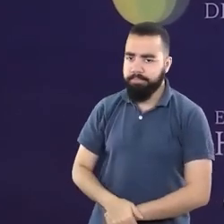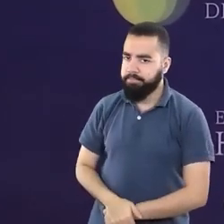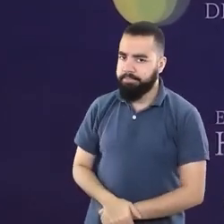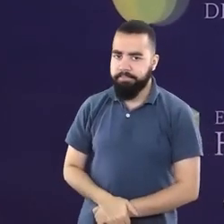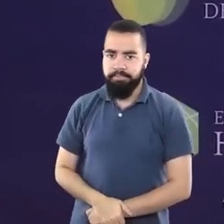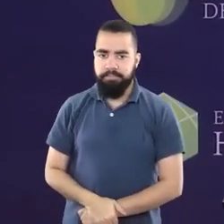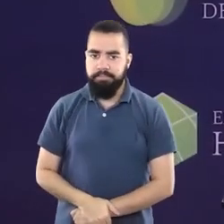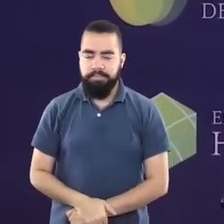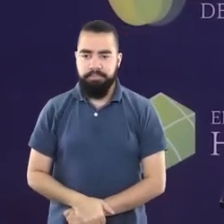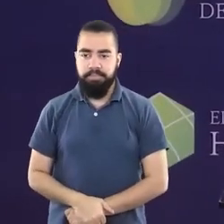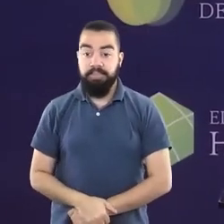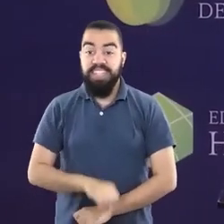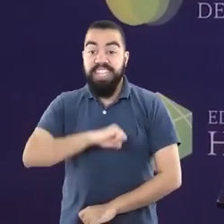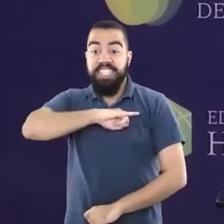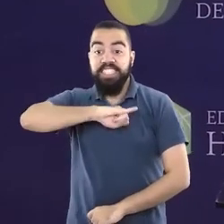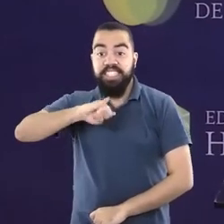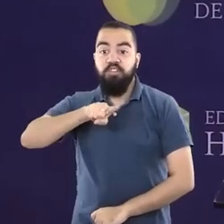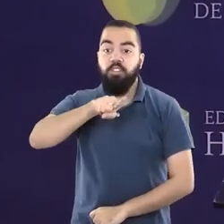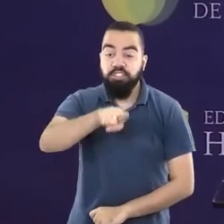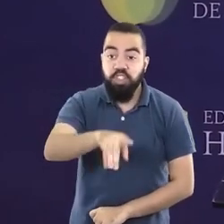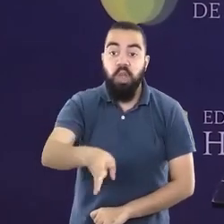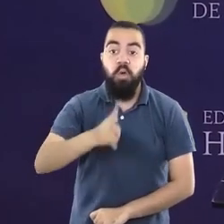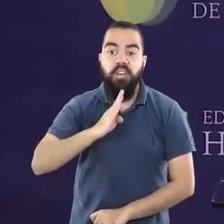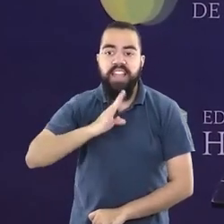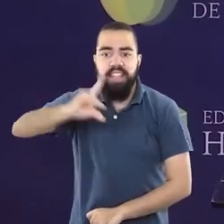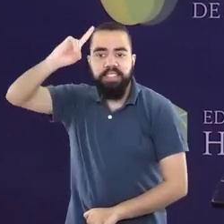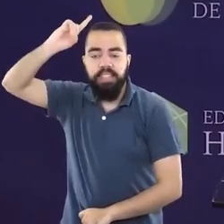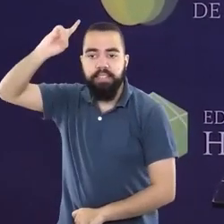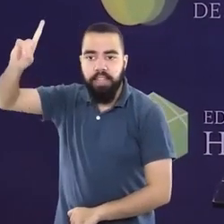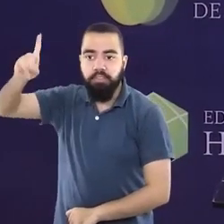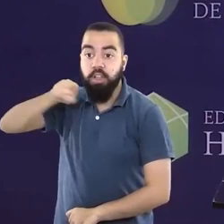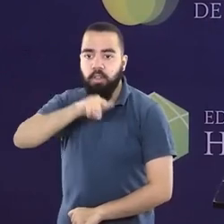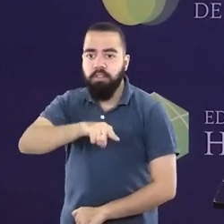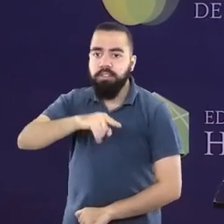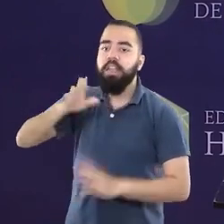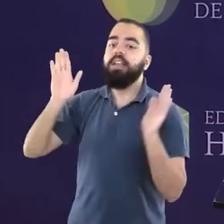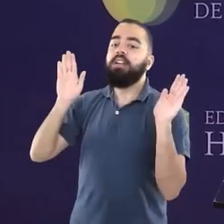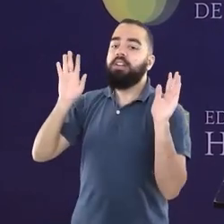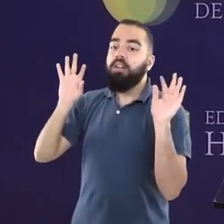Se você conhece a Deus e se você conhece a si mesmo, você baixa a bola.